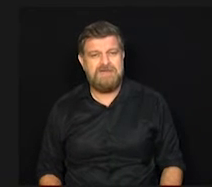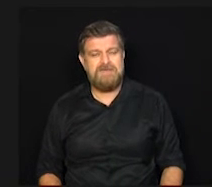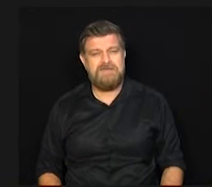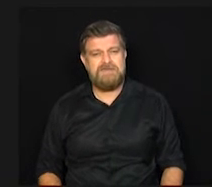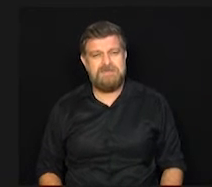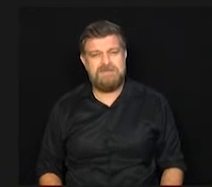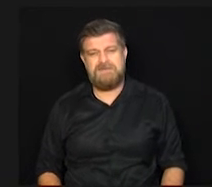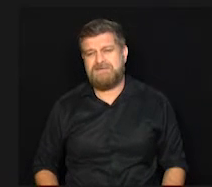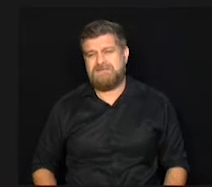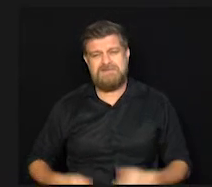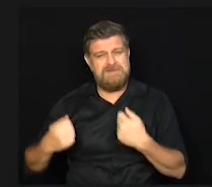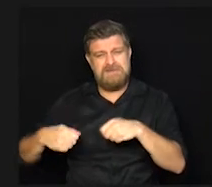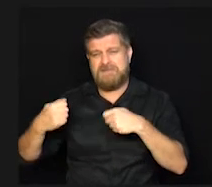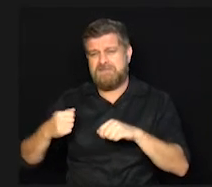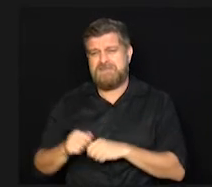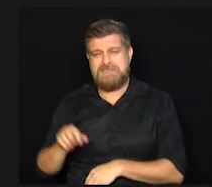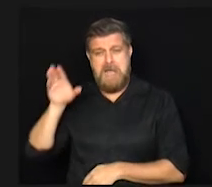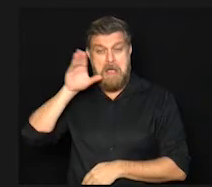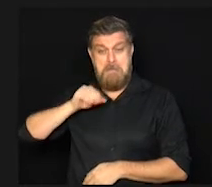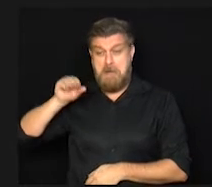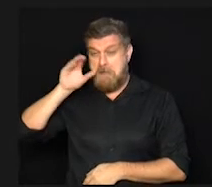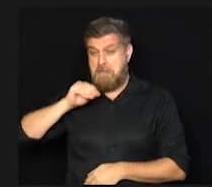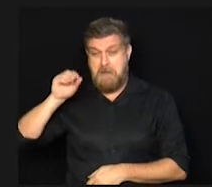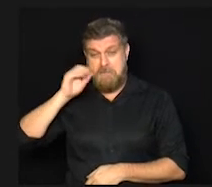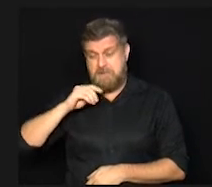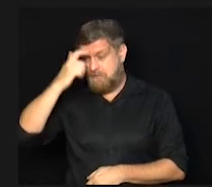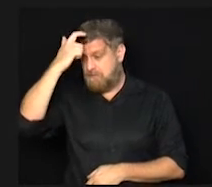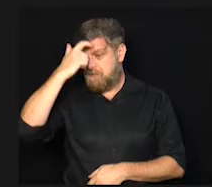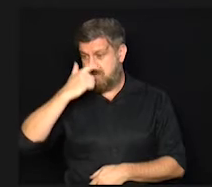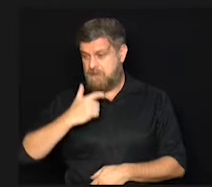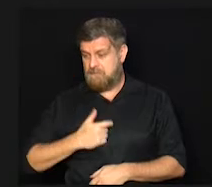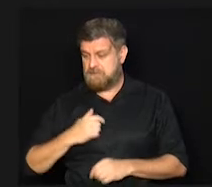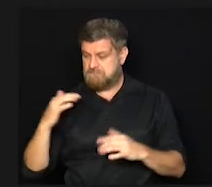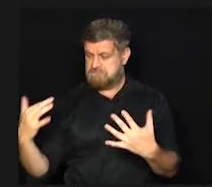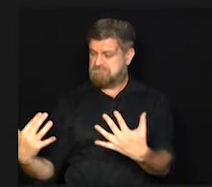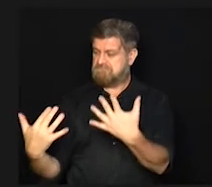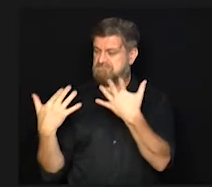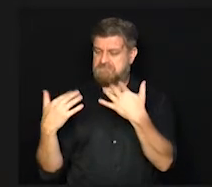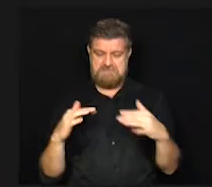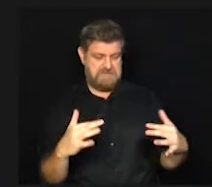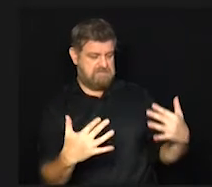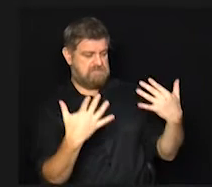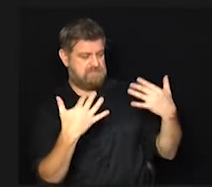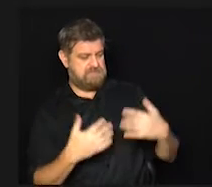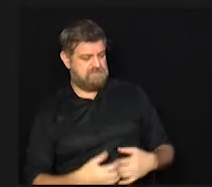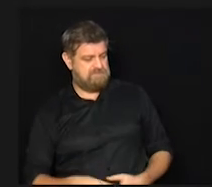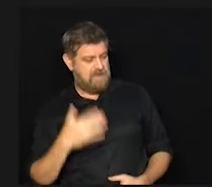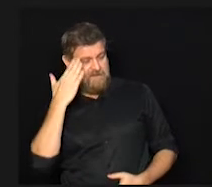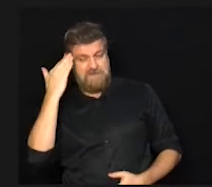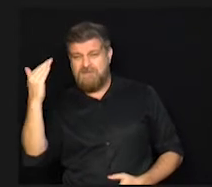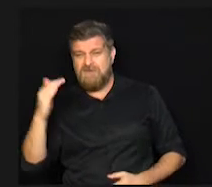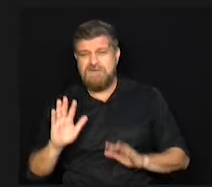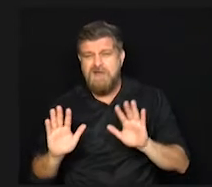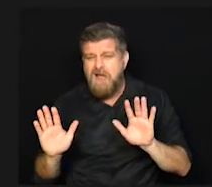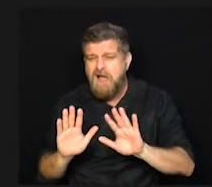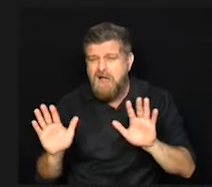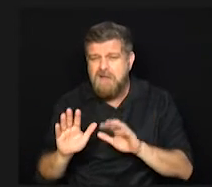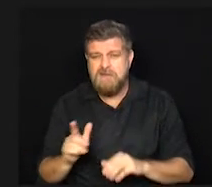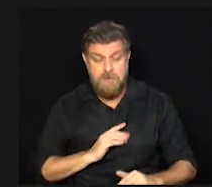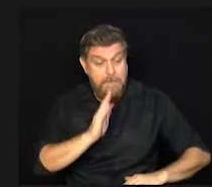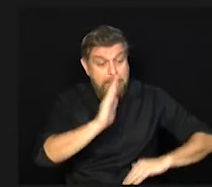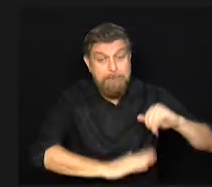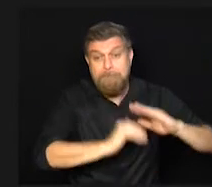grandes textos, menos pessoas querendo holofote em cima de inclusão, e mais ação, mais